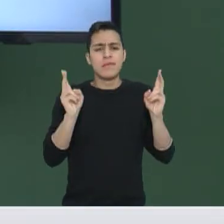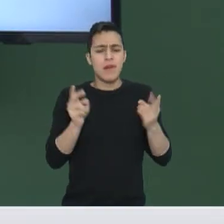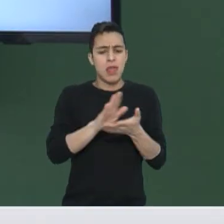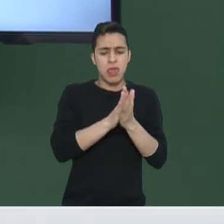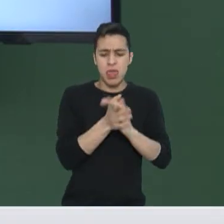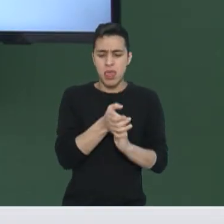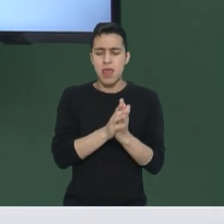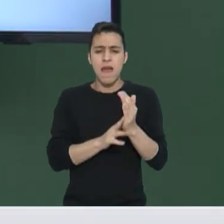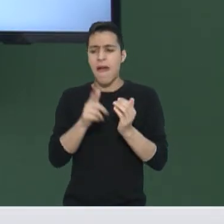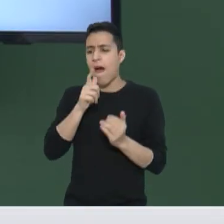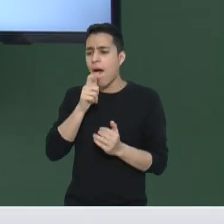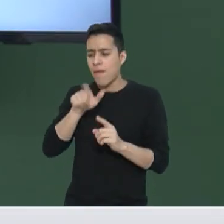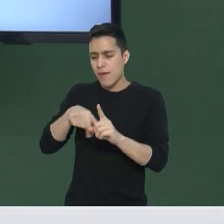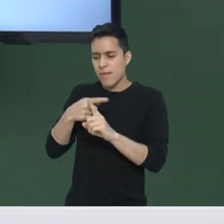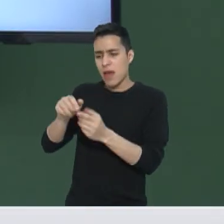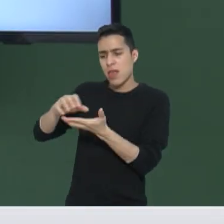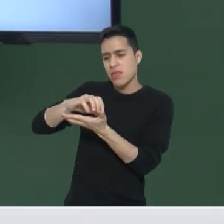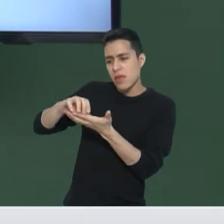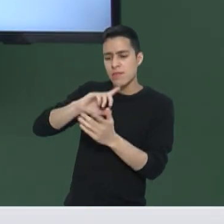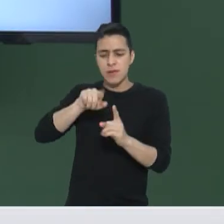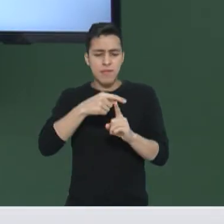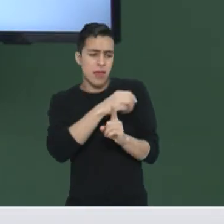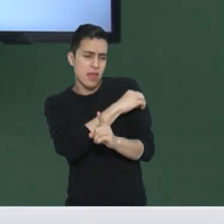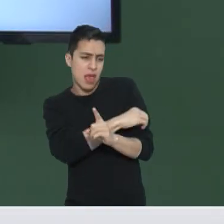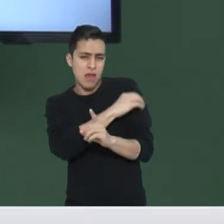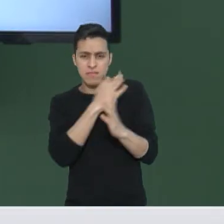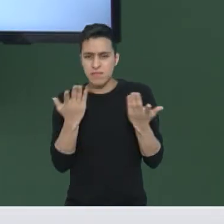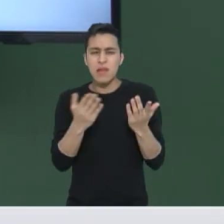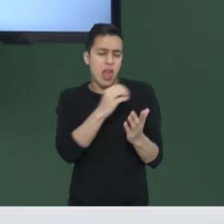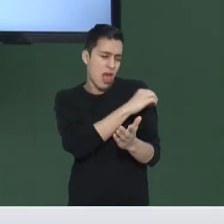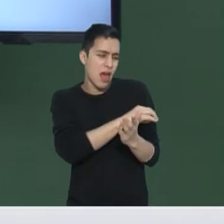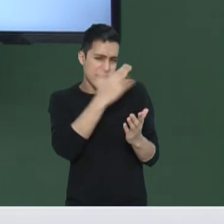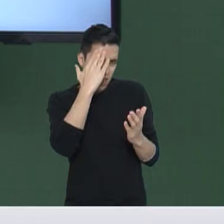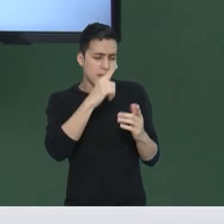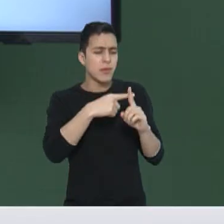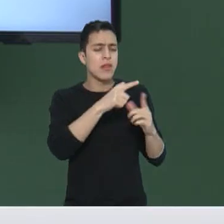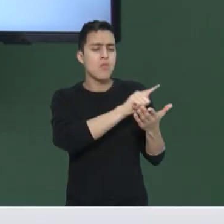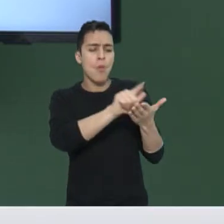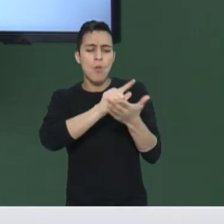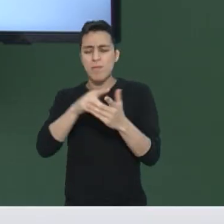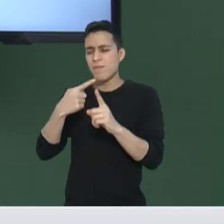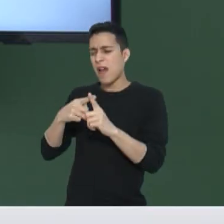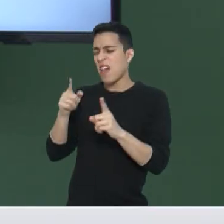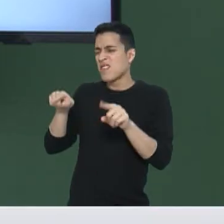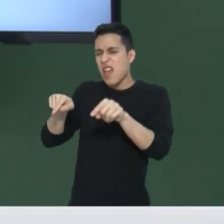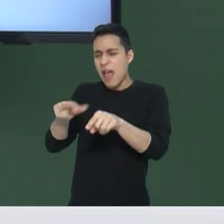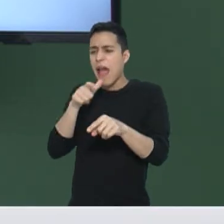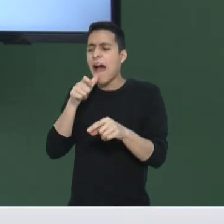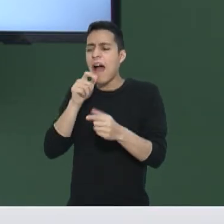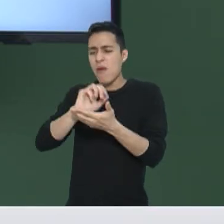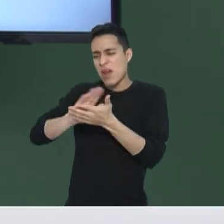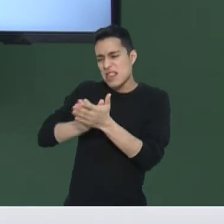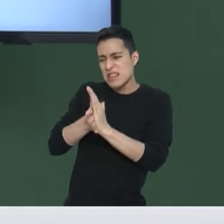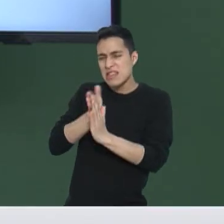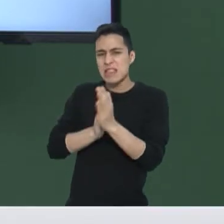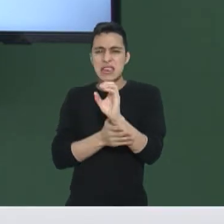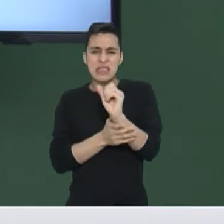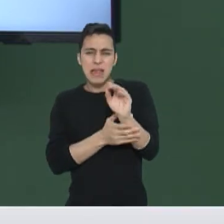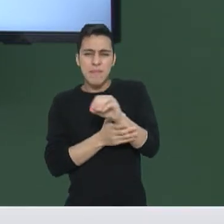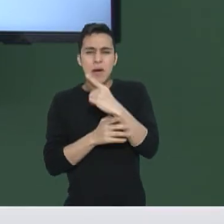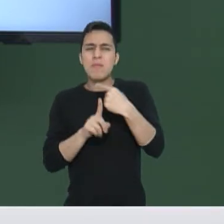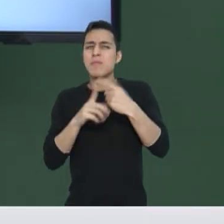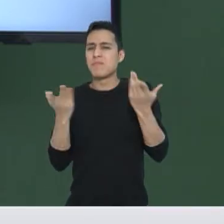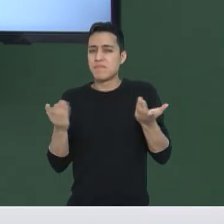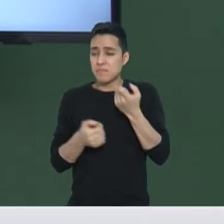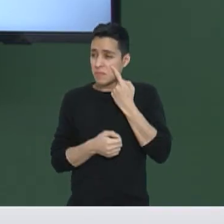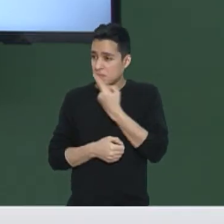sabão e passando álcool? Álcool a gente já imagina que esteriliza as coisas, né? Mas água e sabão, para quê? Olha aqui, vem comigo,